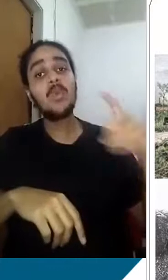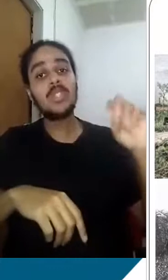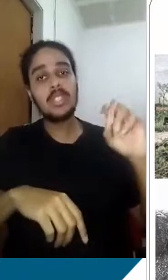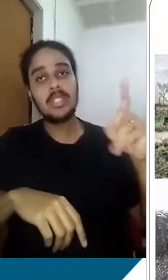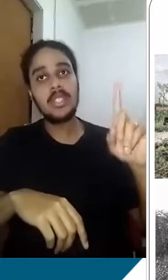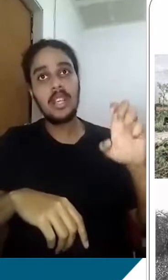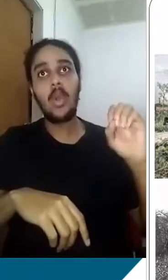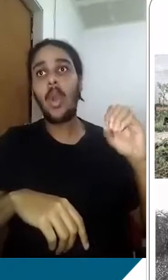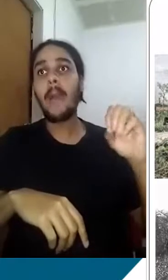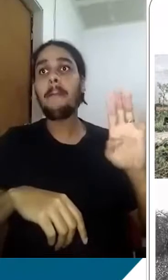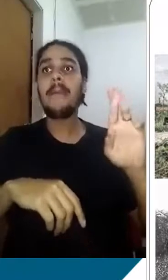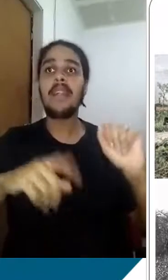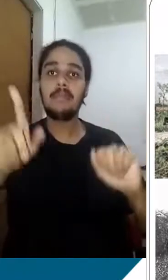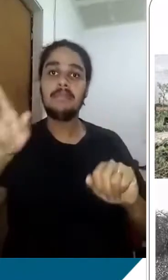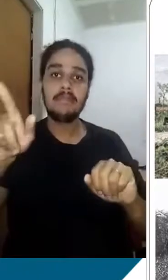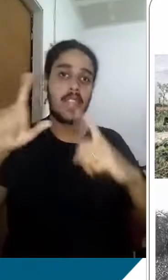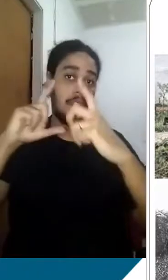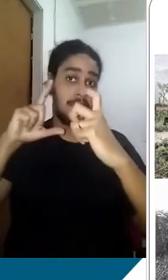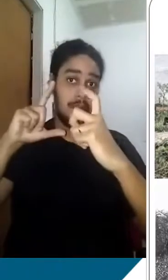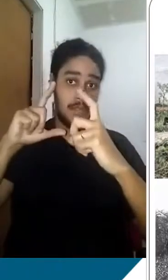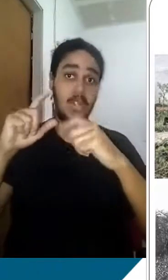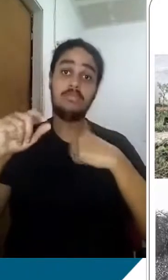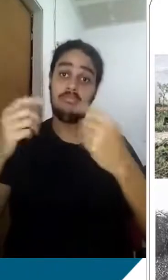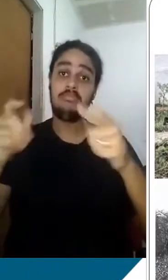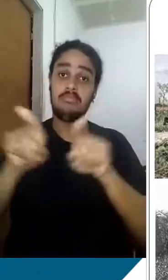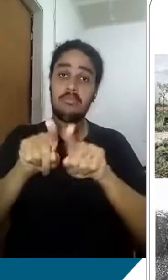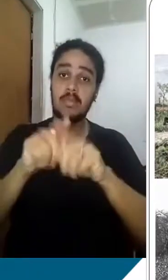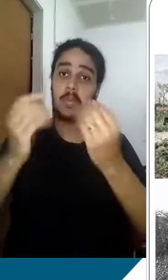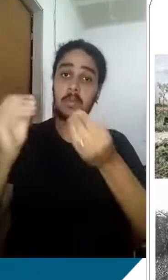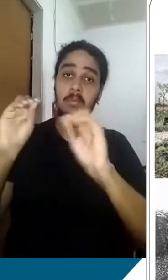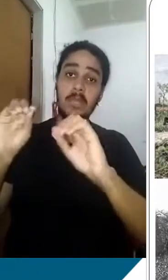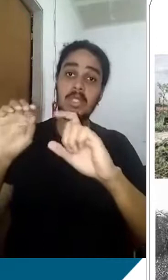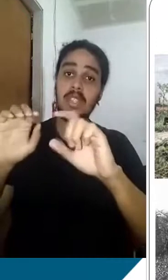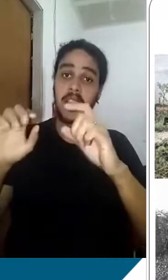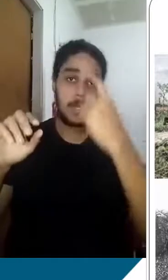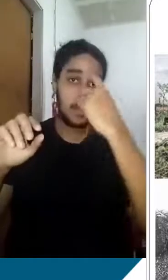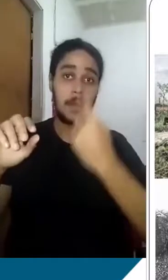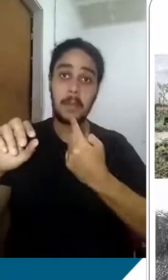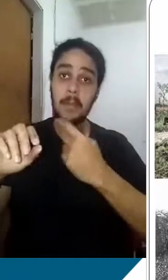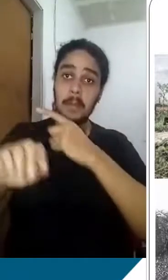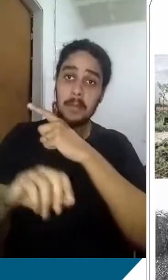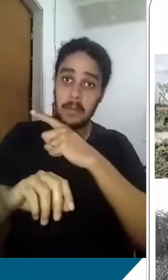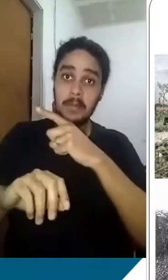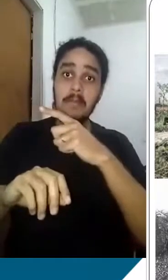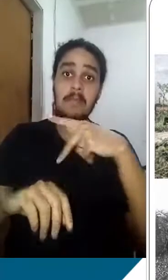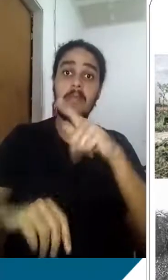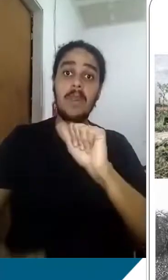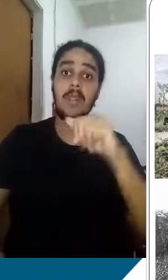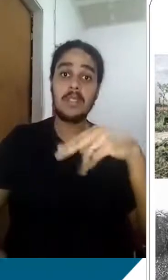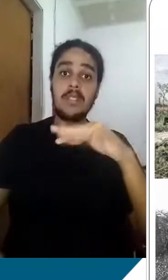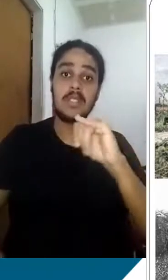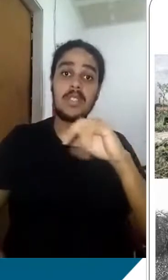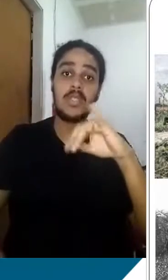ela tem uma marca muito grande em países colonizados, eu trouxe também uma figura aí com uma plantation